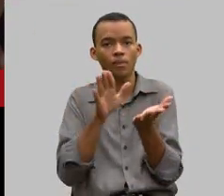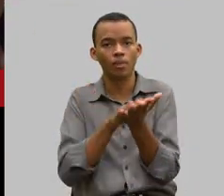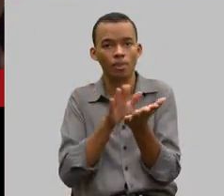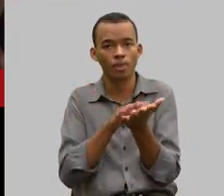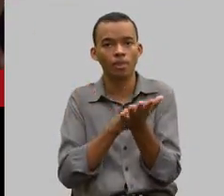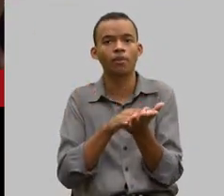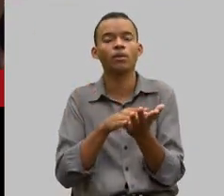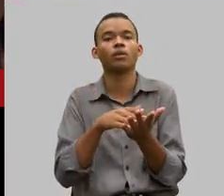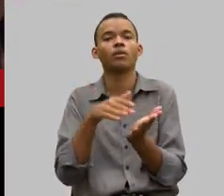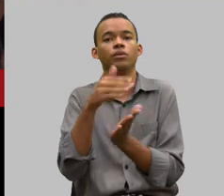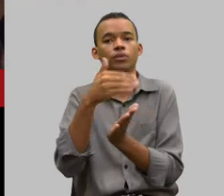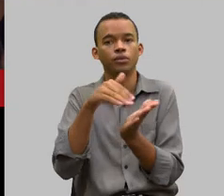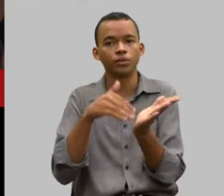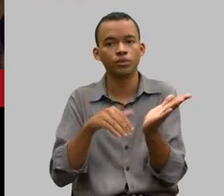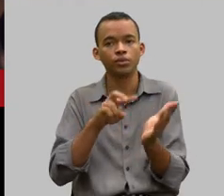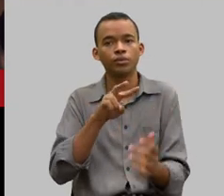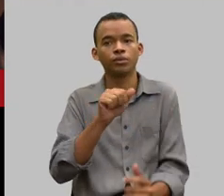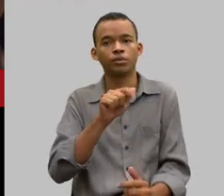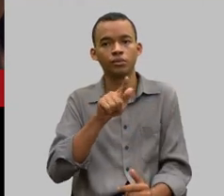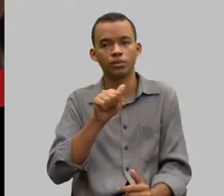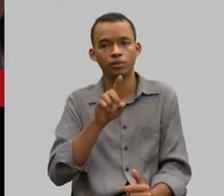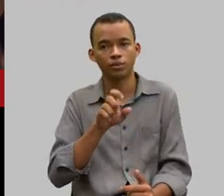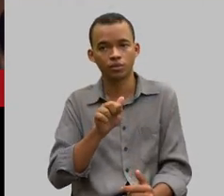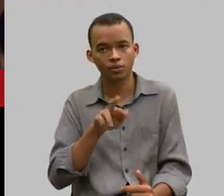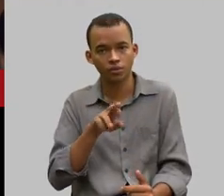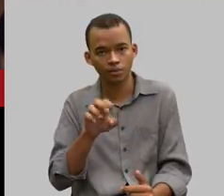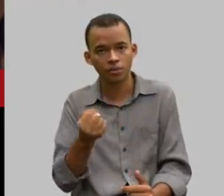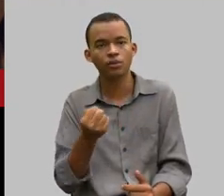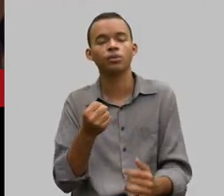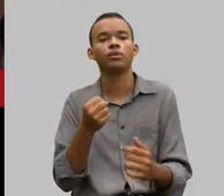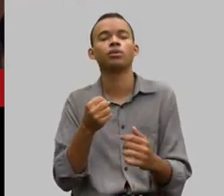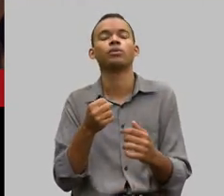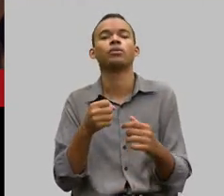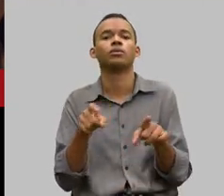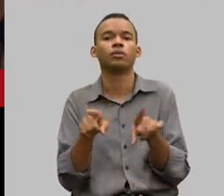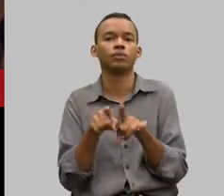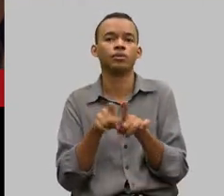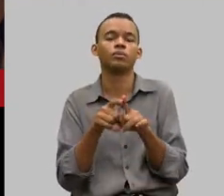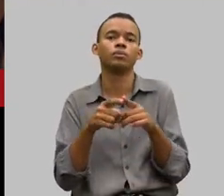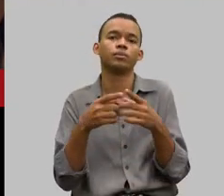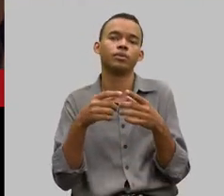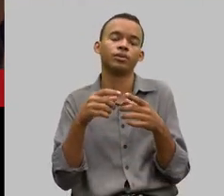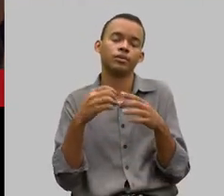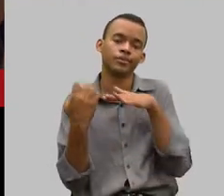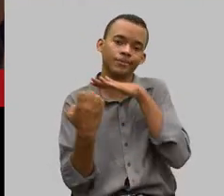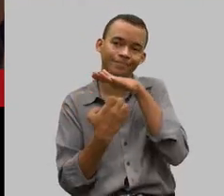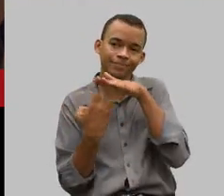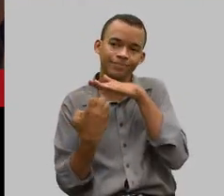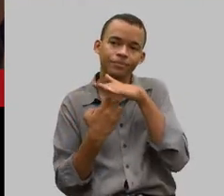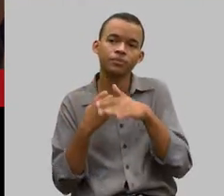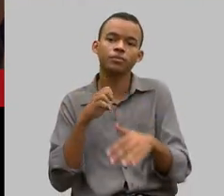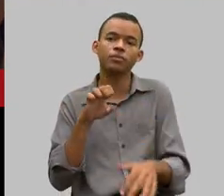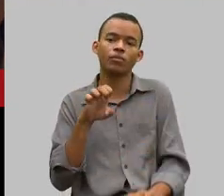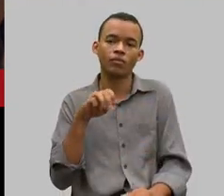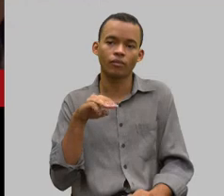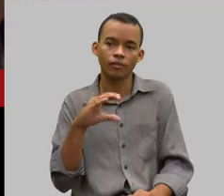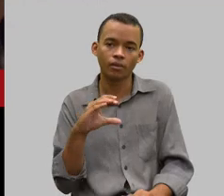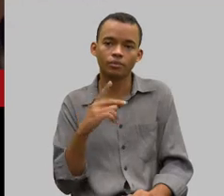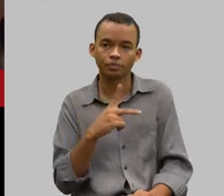Valadares Bernardo Santos Marcelo aro pela apresentação também o presidente da Mc Gustavo